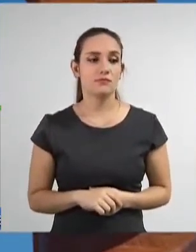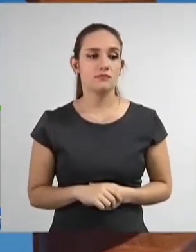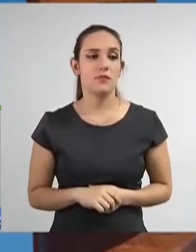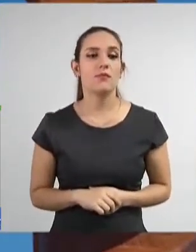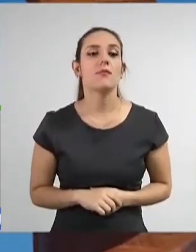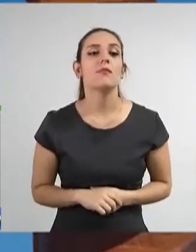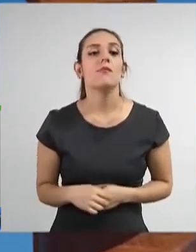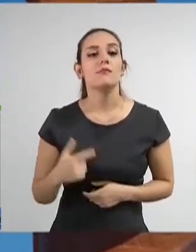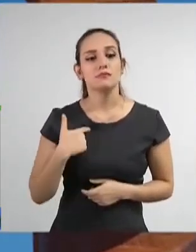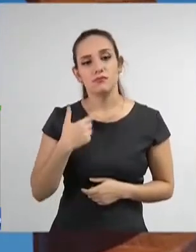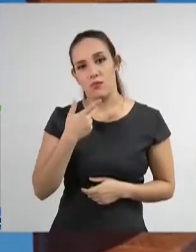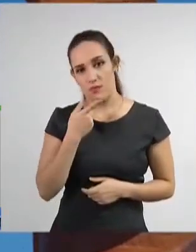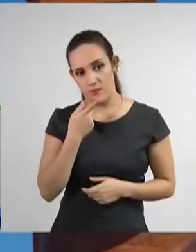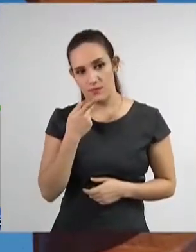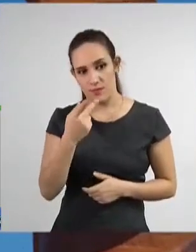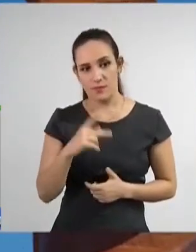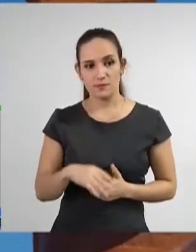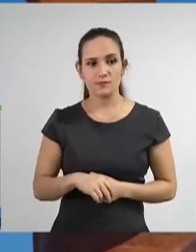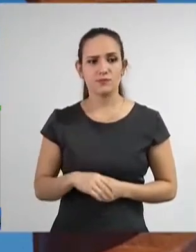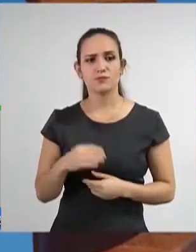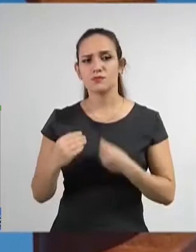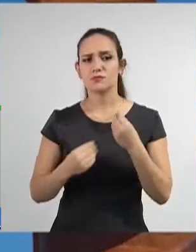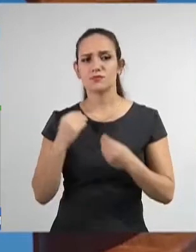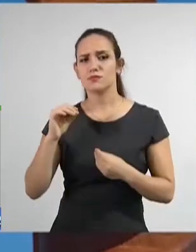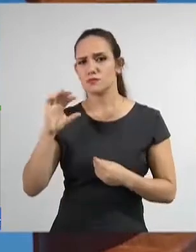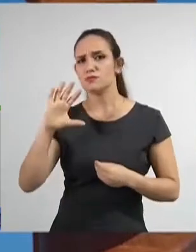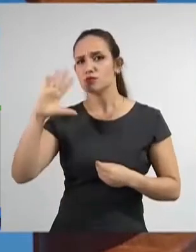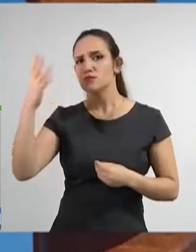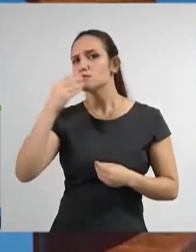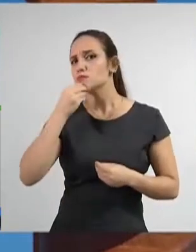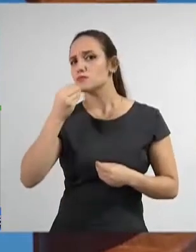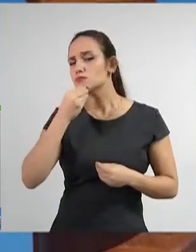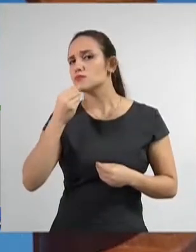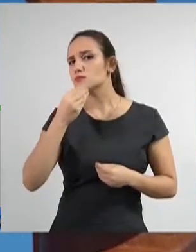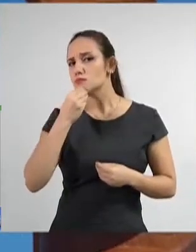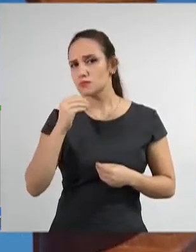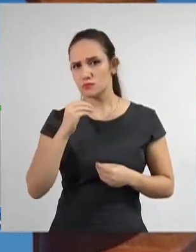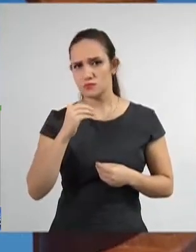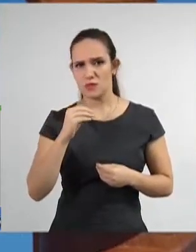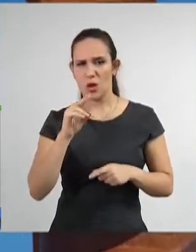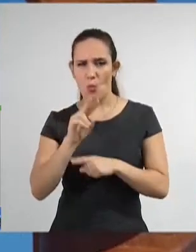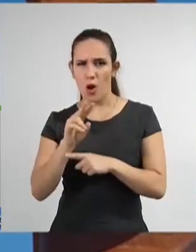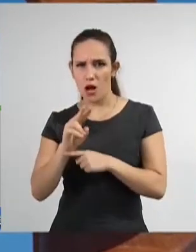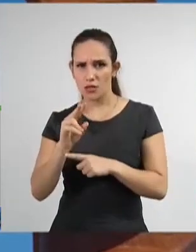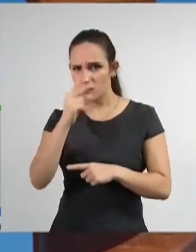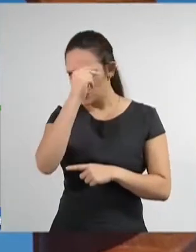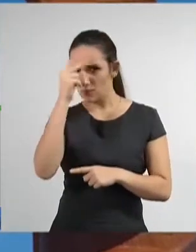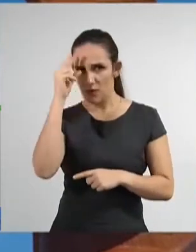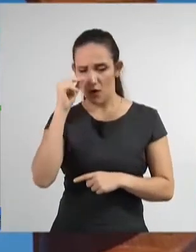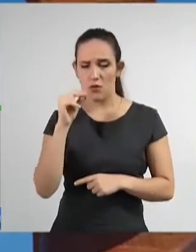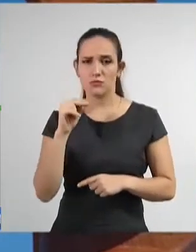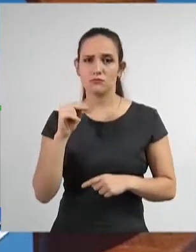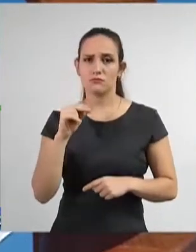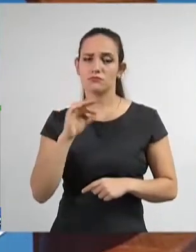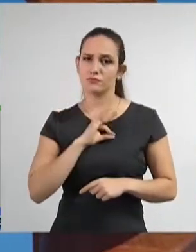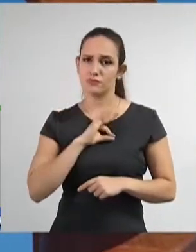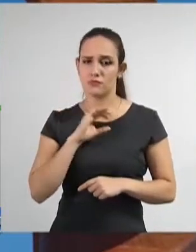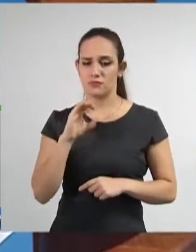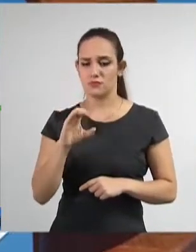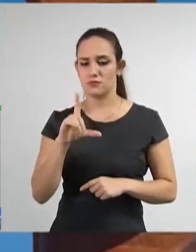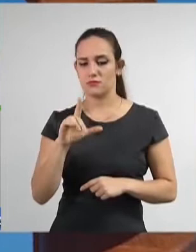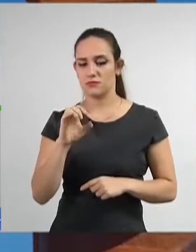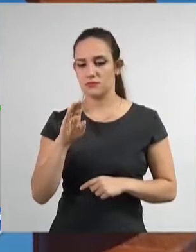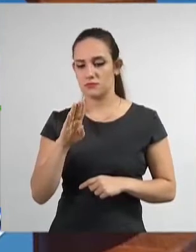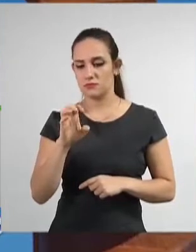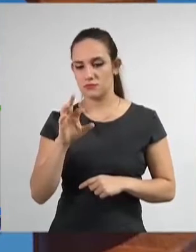aqui exatamente como ocorreu o acidente com o guarda municipal Kleber Alfonso de Souza, de 42 anos, que morreu